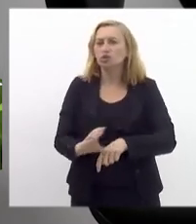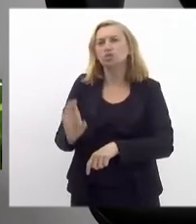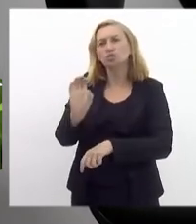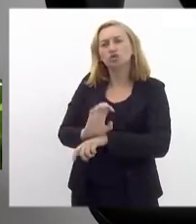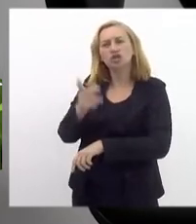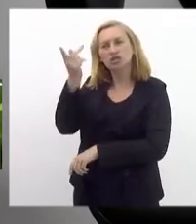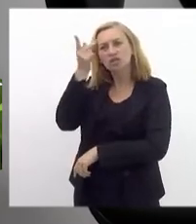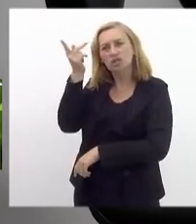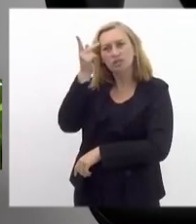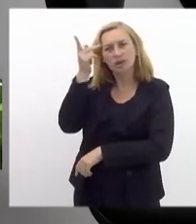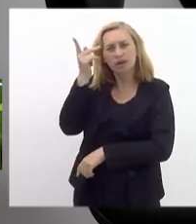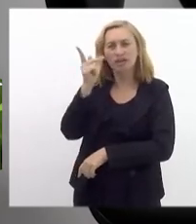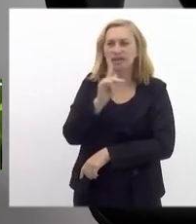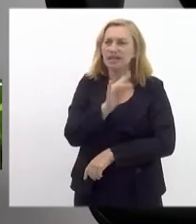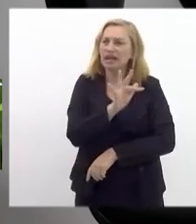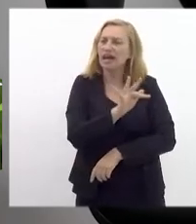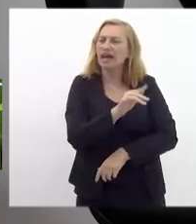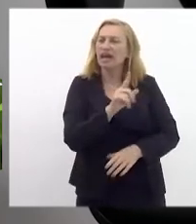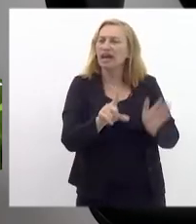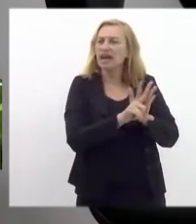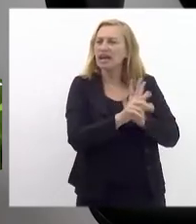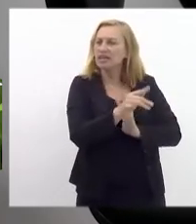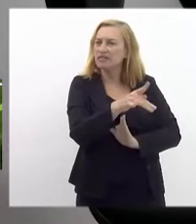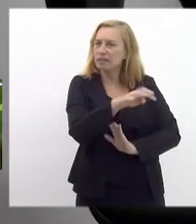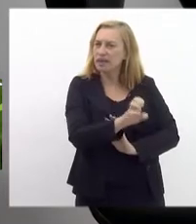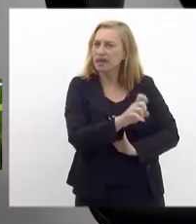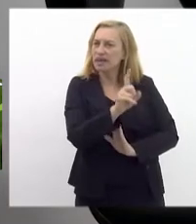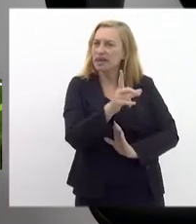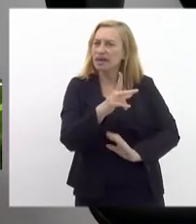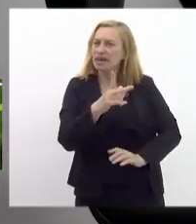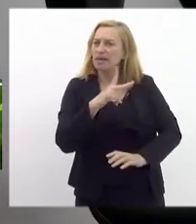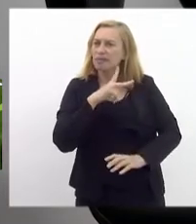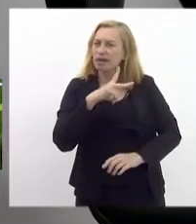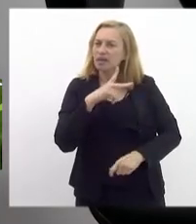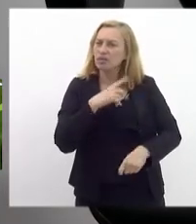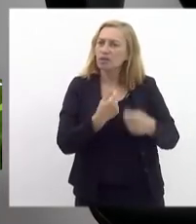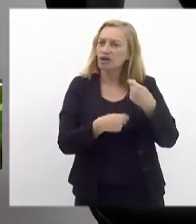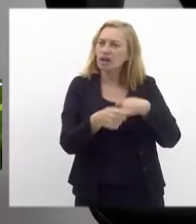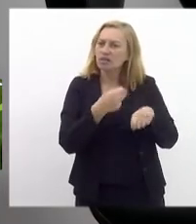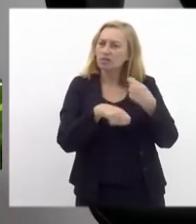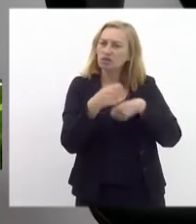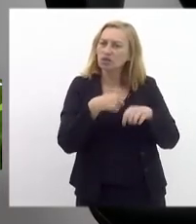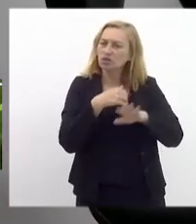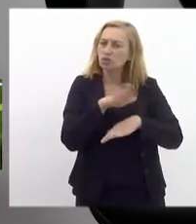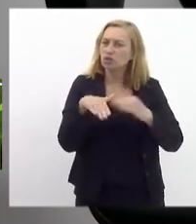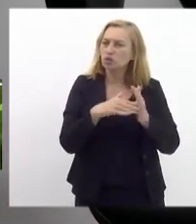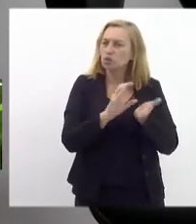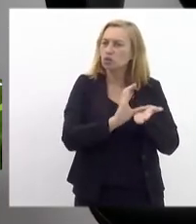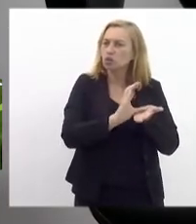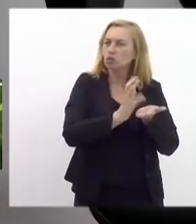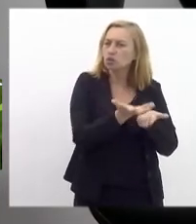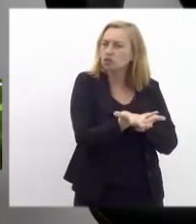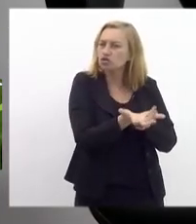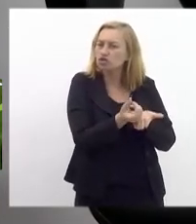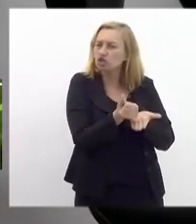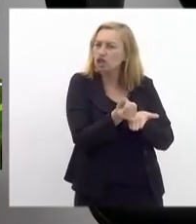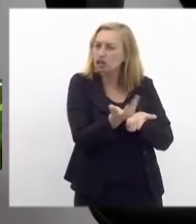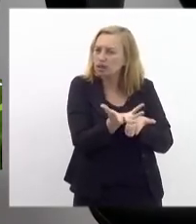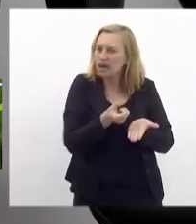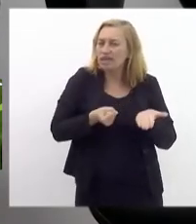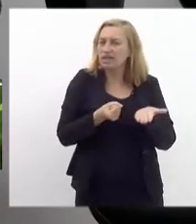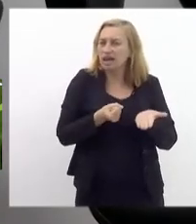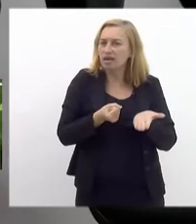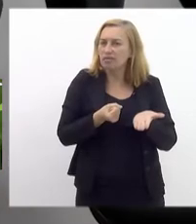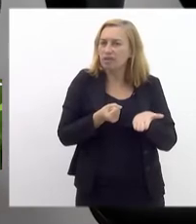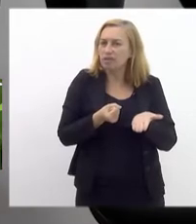da FAPESP, já diz que é de privativa administração da FAPESP todo o recurso que ela recebe. Então, ela faz o que quiser. Como